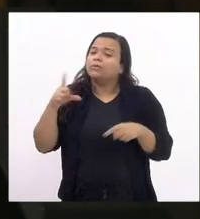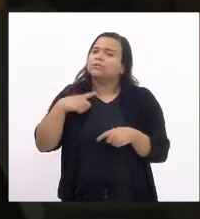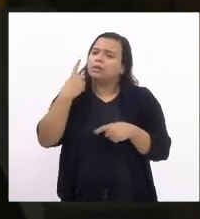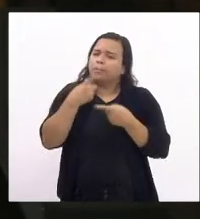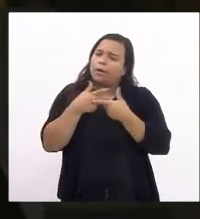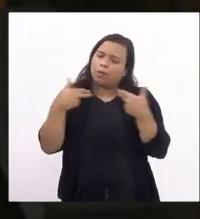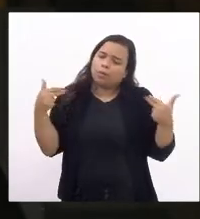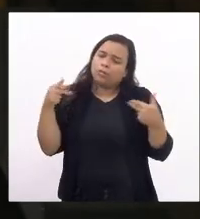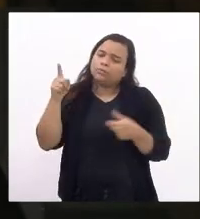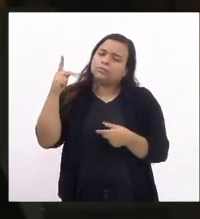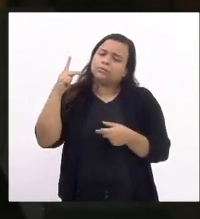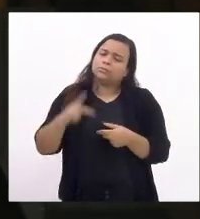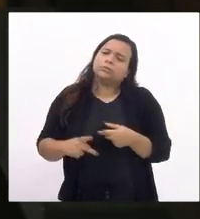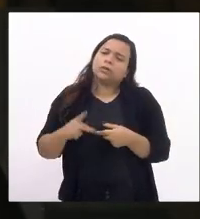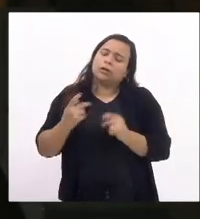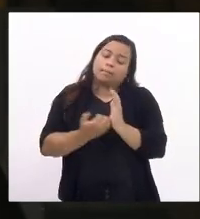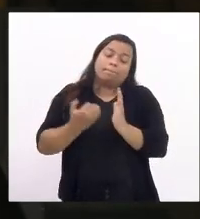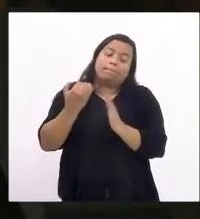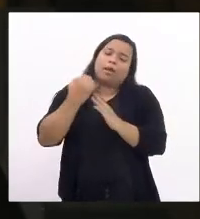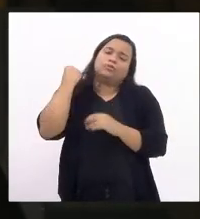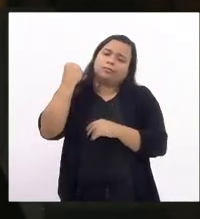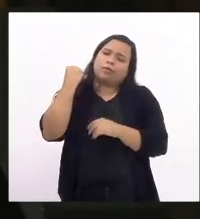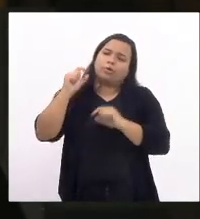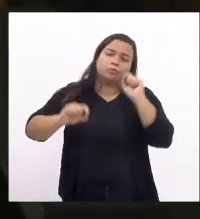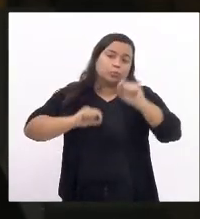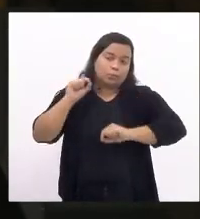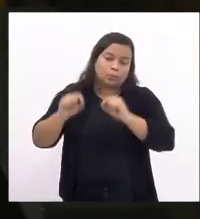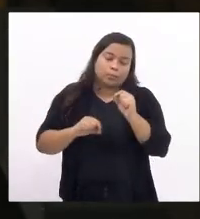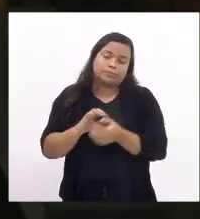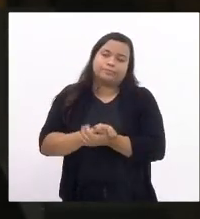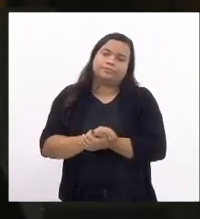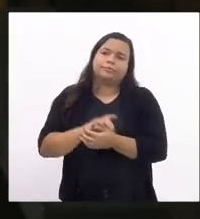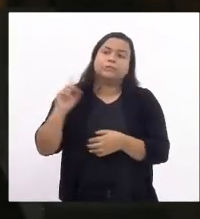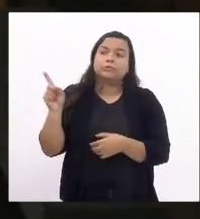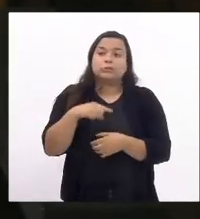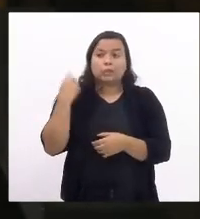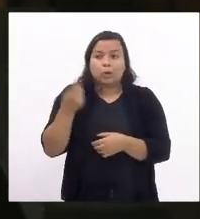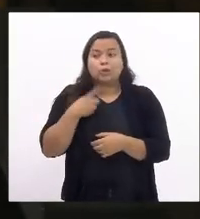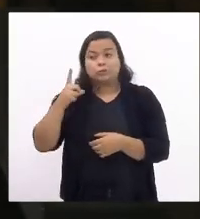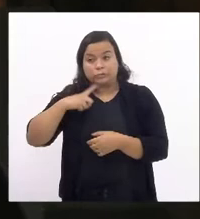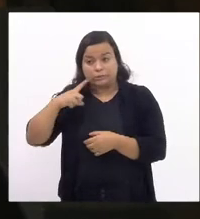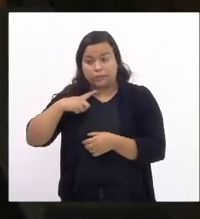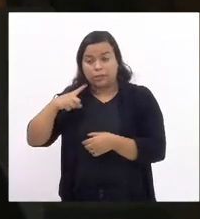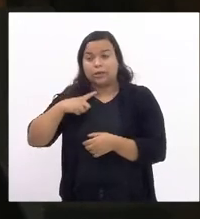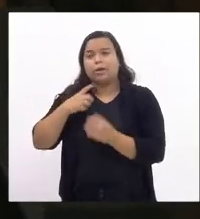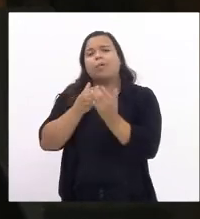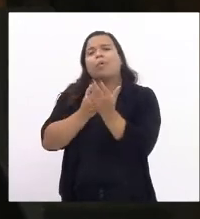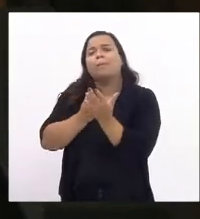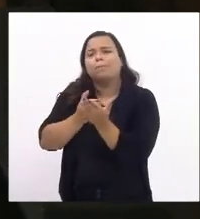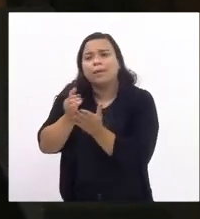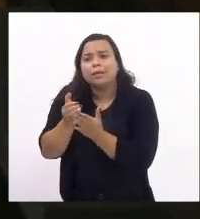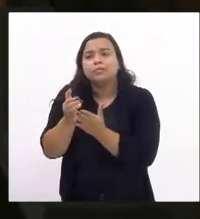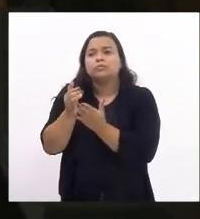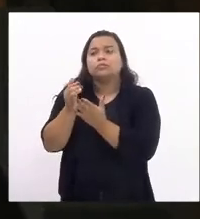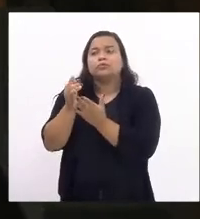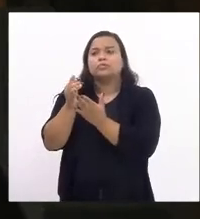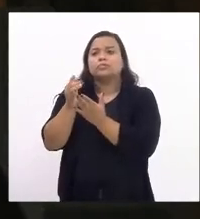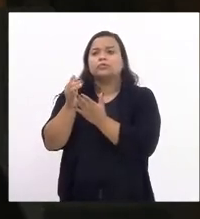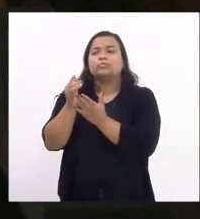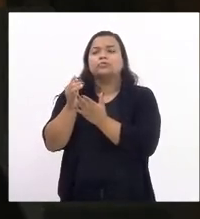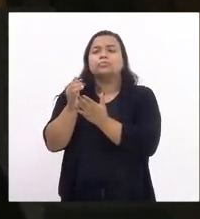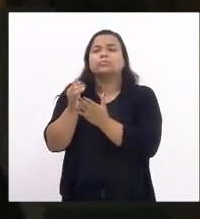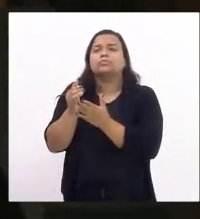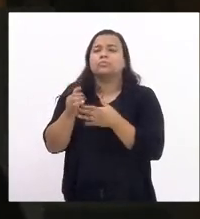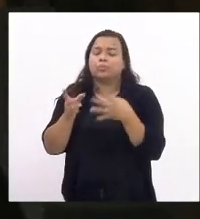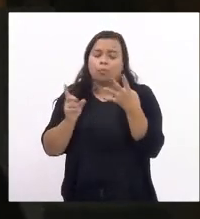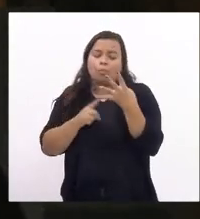presidente, mais forte ainda. Nós estamos no início do nosso